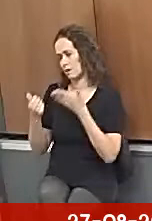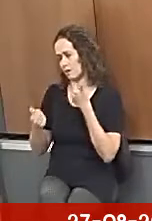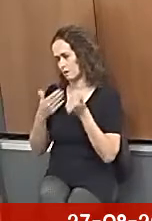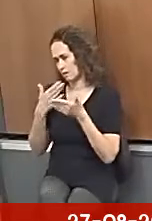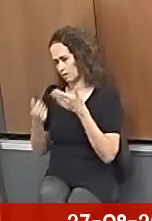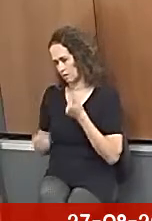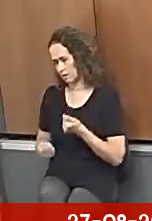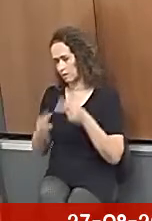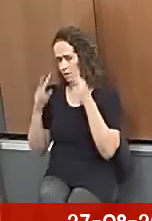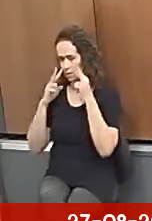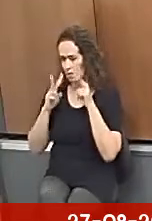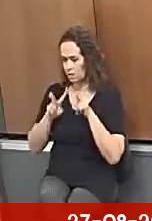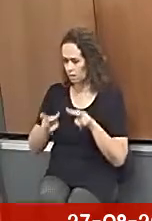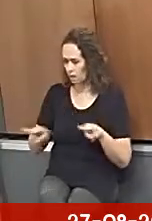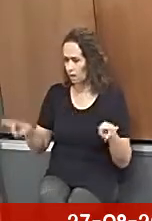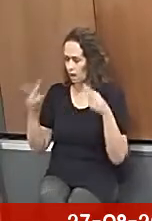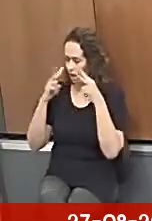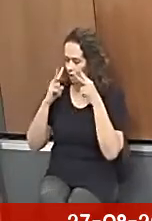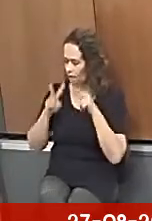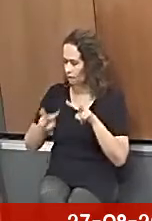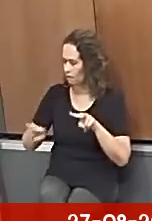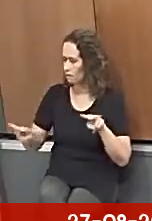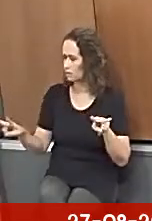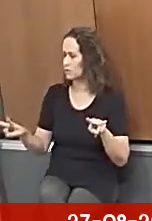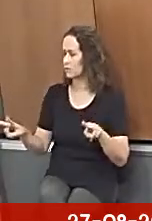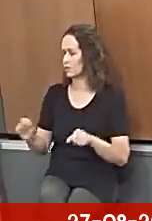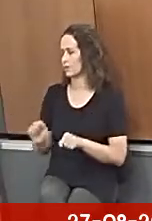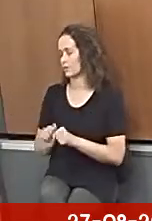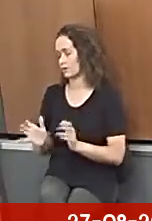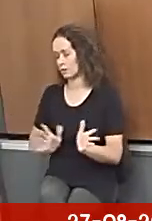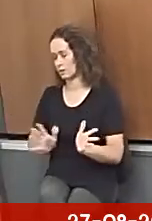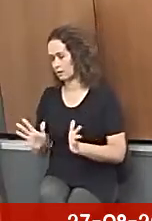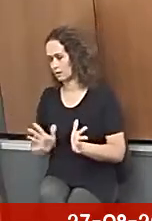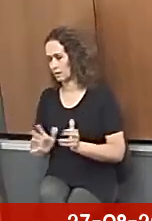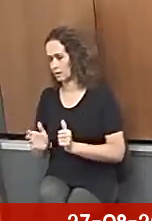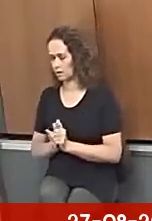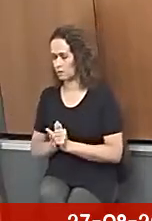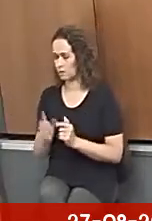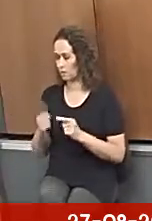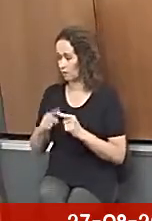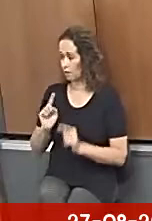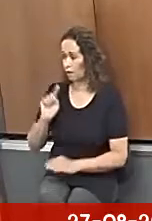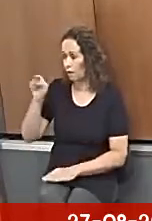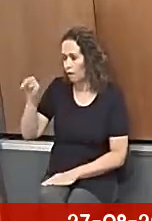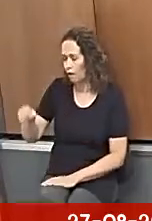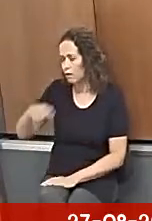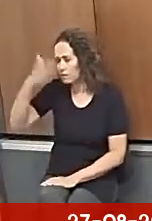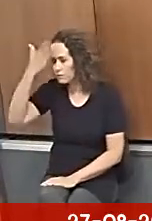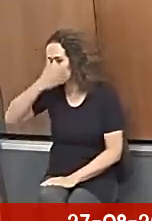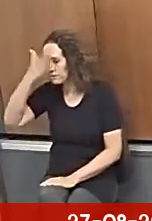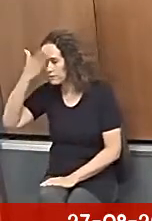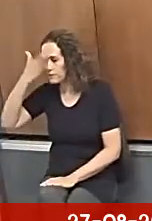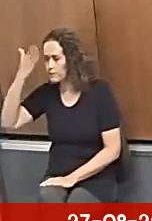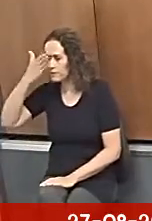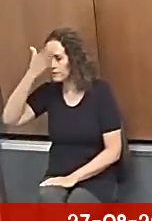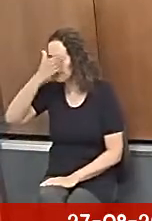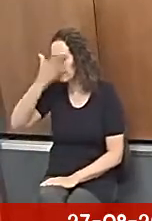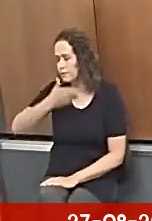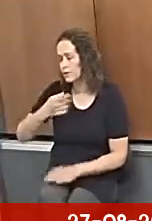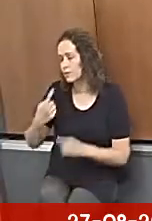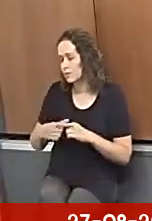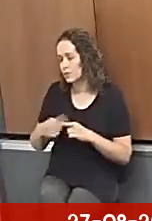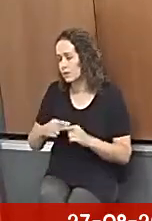principalmente a visibilidade porque lá notem como de ver o jogo que o pessoal fica tudo em